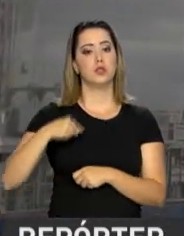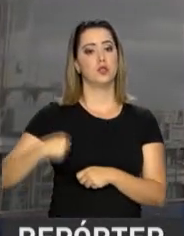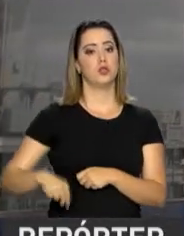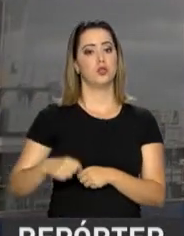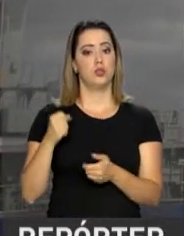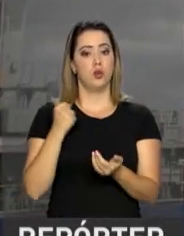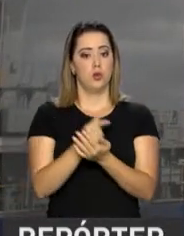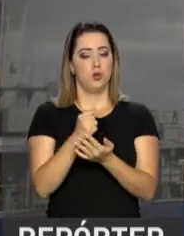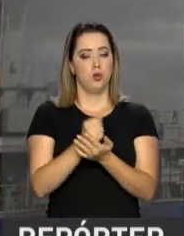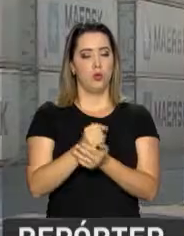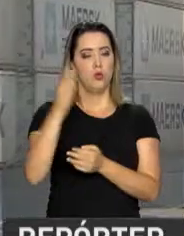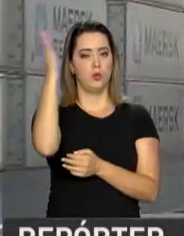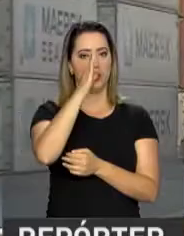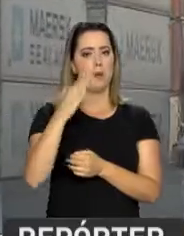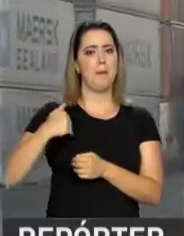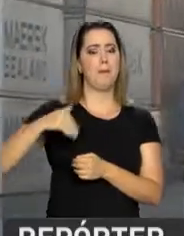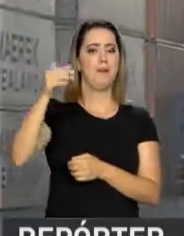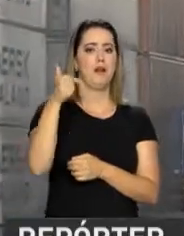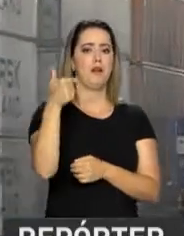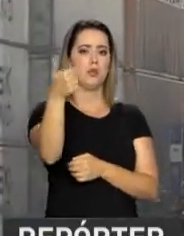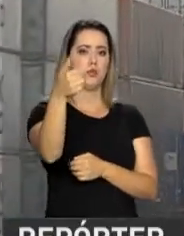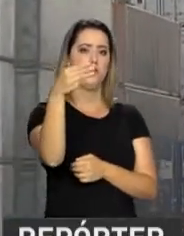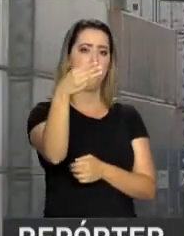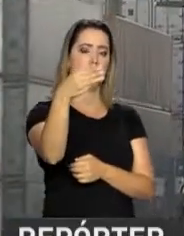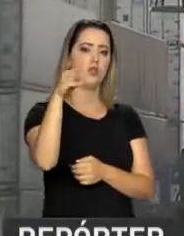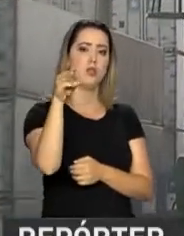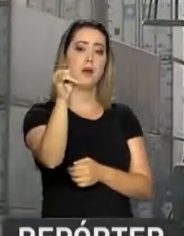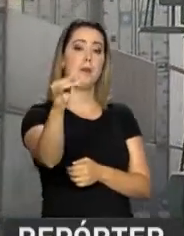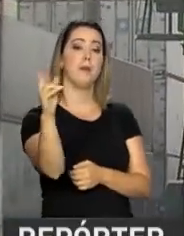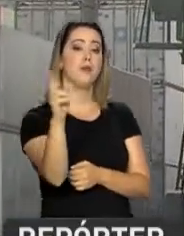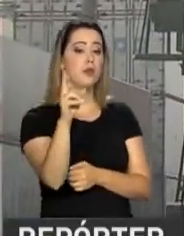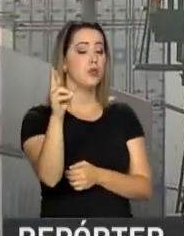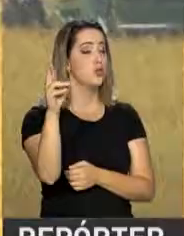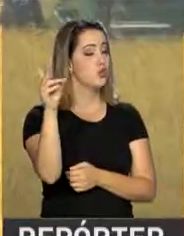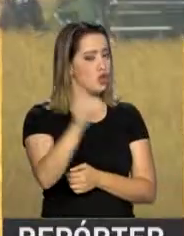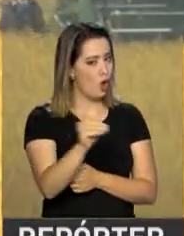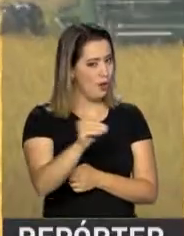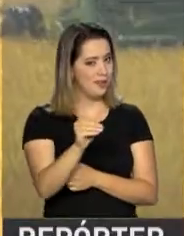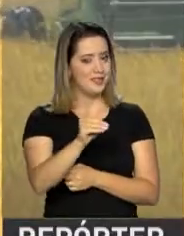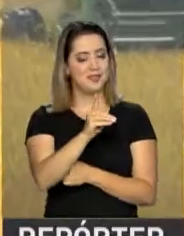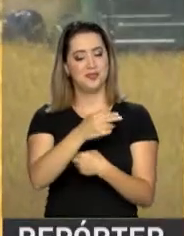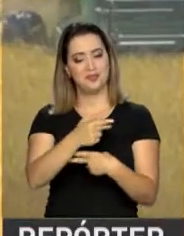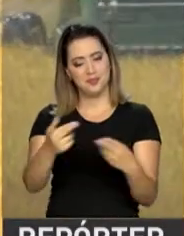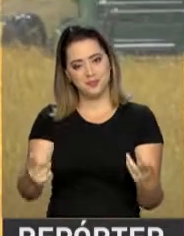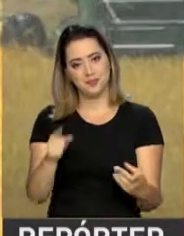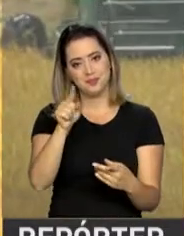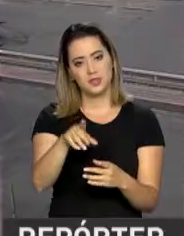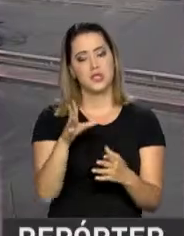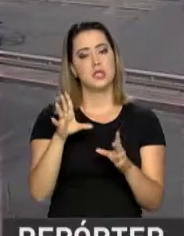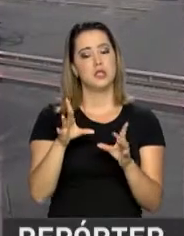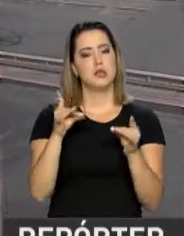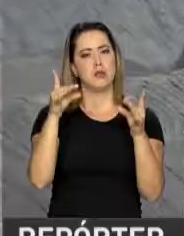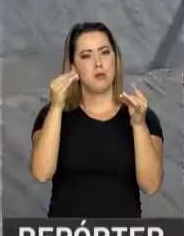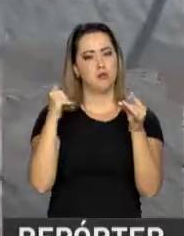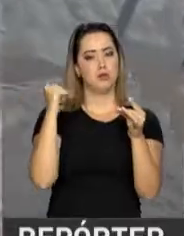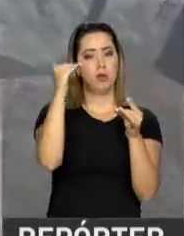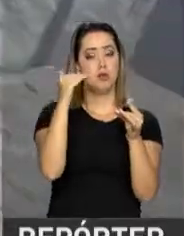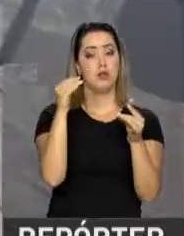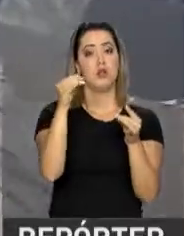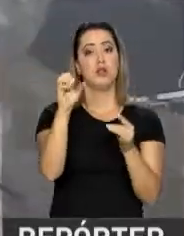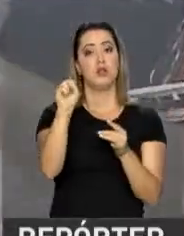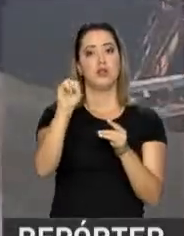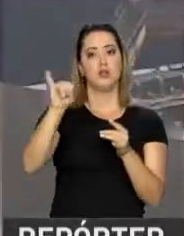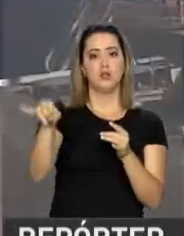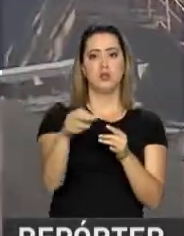do brasil mais do que 20 3 bilhões de dólares em mercadorias com destaque para soja e ferro além